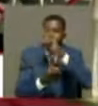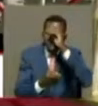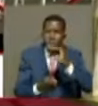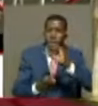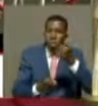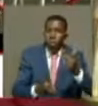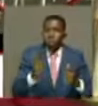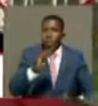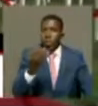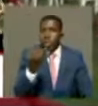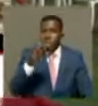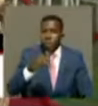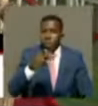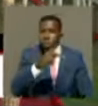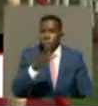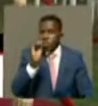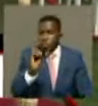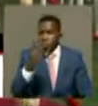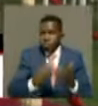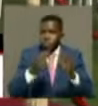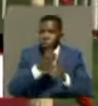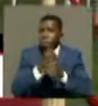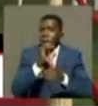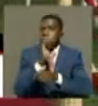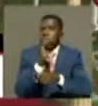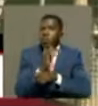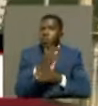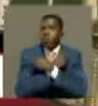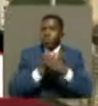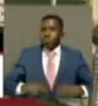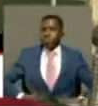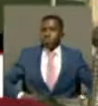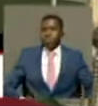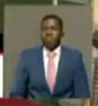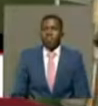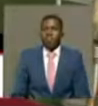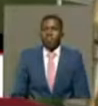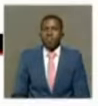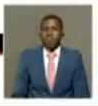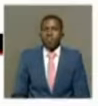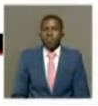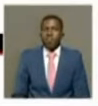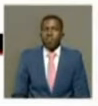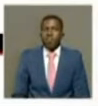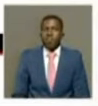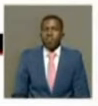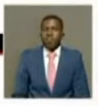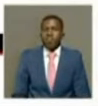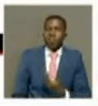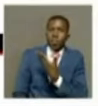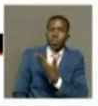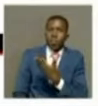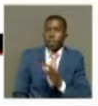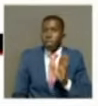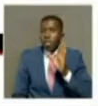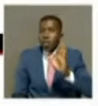Ribeiro, que ocupa as mesmas funções na província do Cunene. A sua mania, a sua teimosia